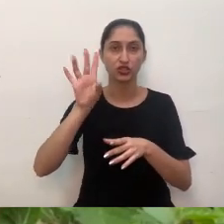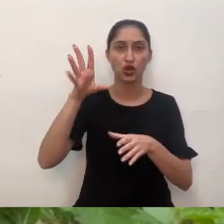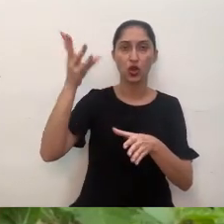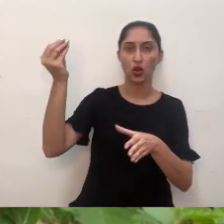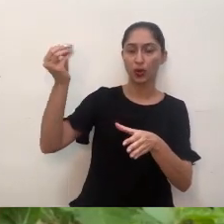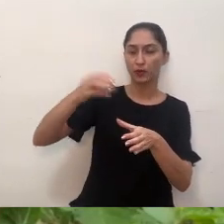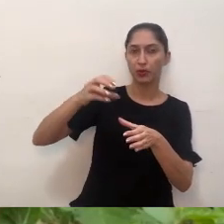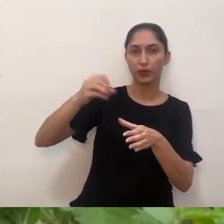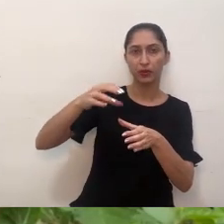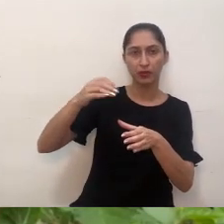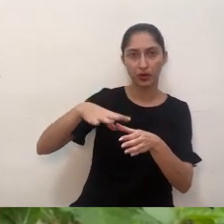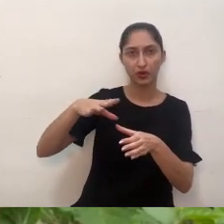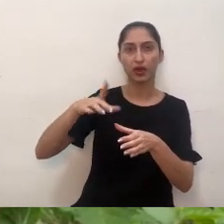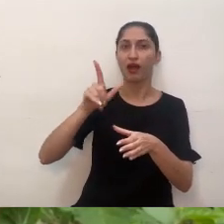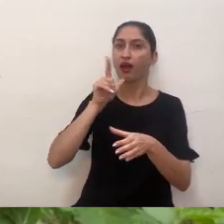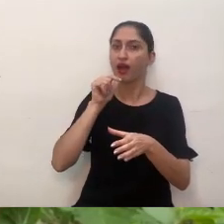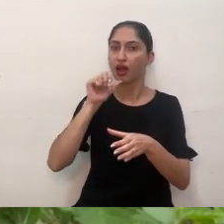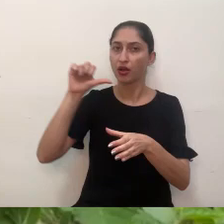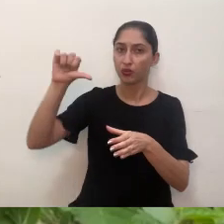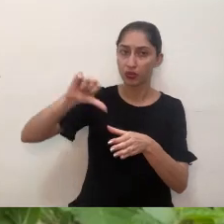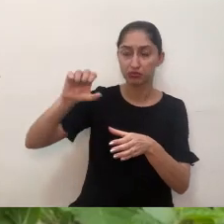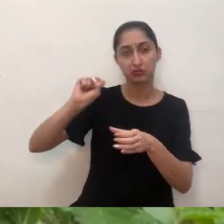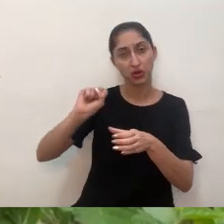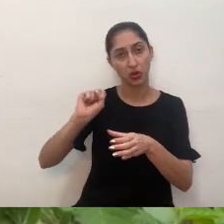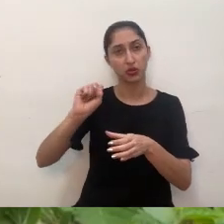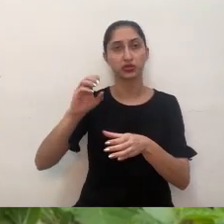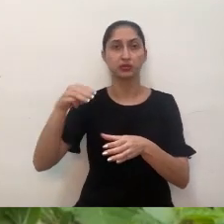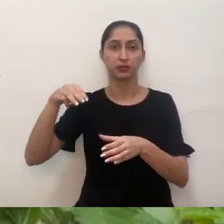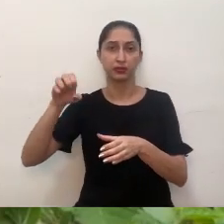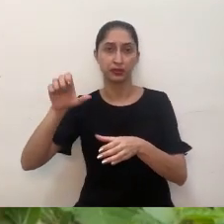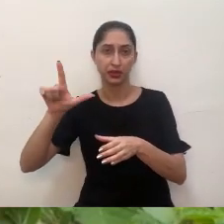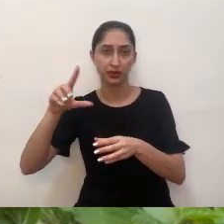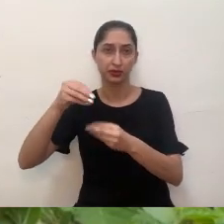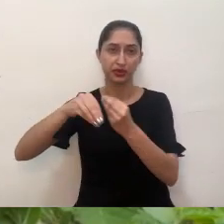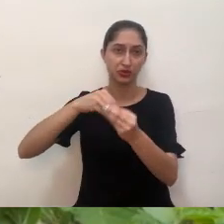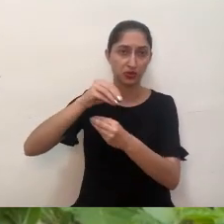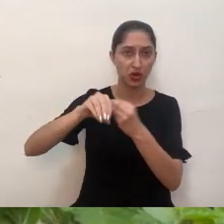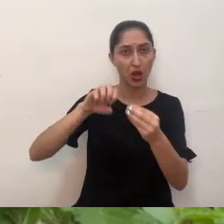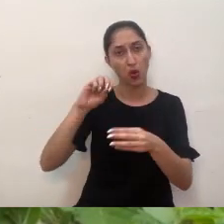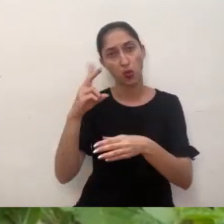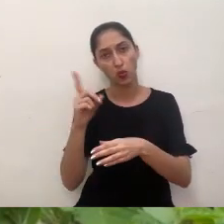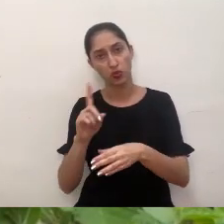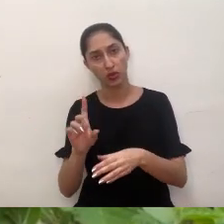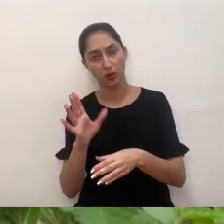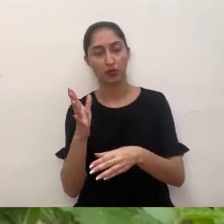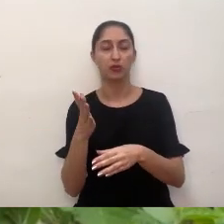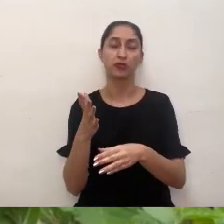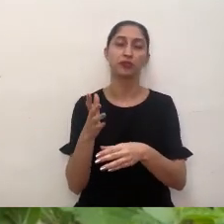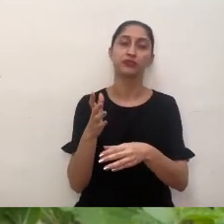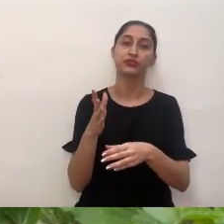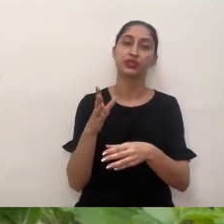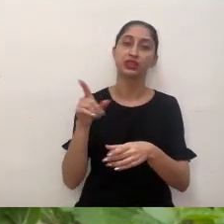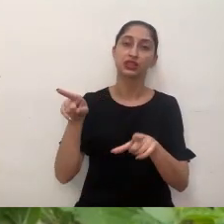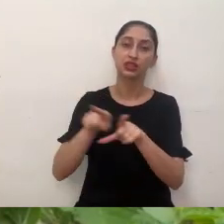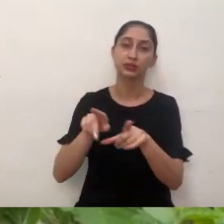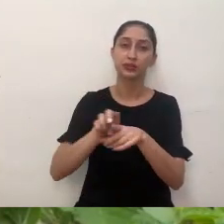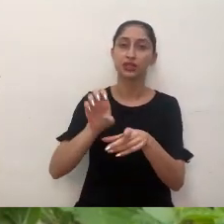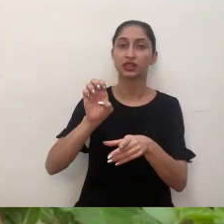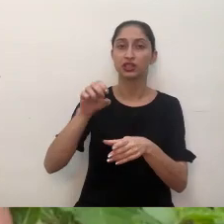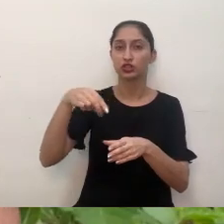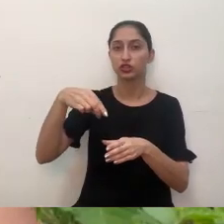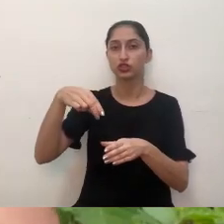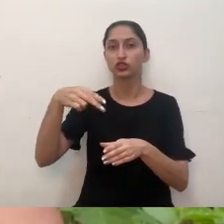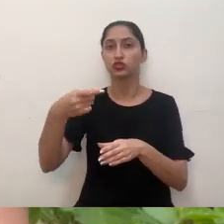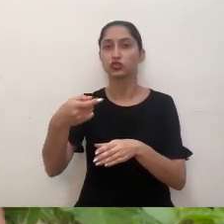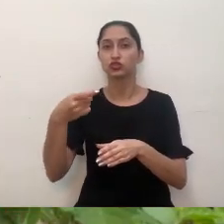quiser endossar com um pouquinho de mel, você endossa. Se não quiser, pode ser sem doce mesmo. E colocar um pouco de enxúnia, que é muito